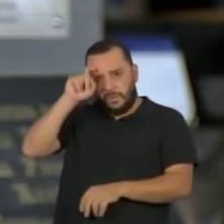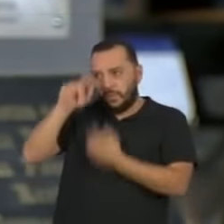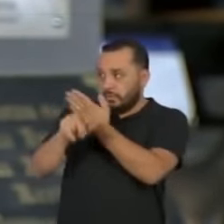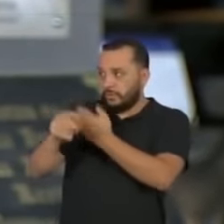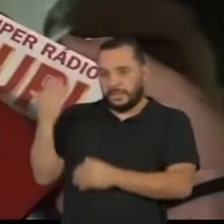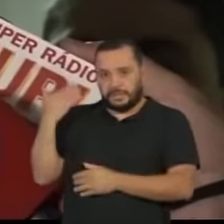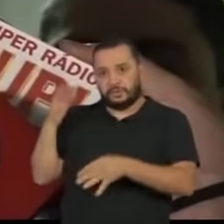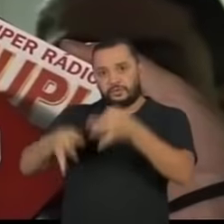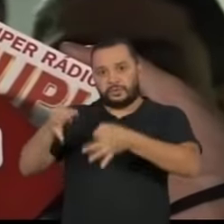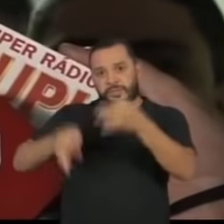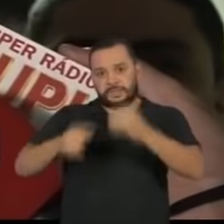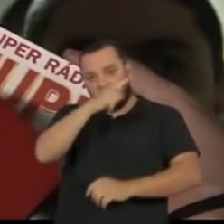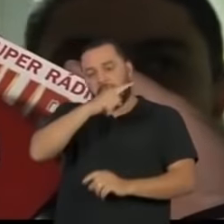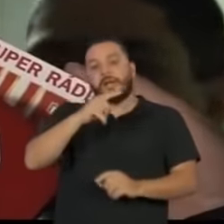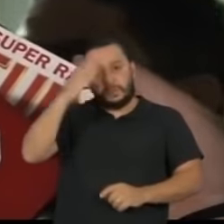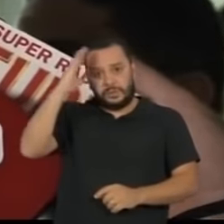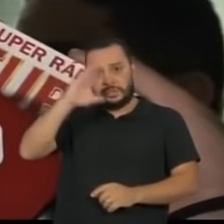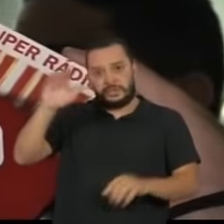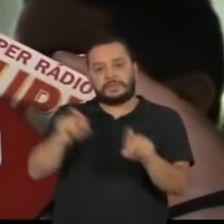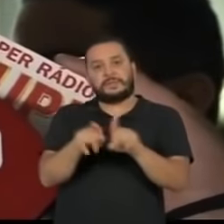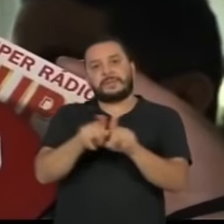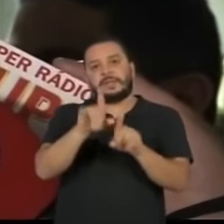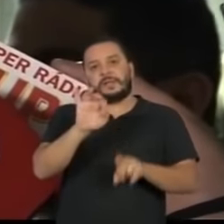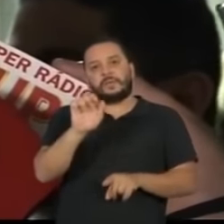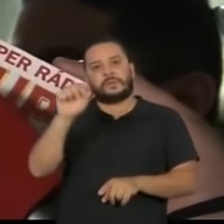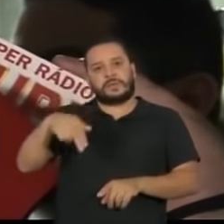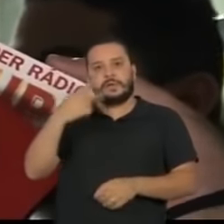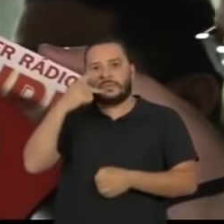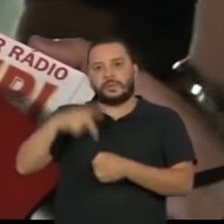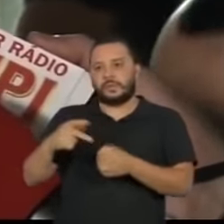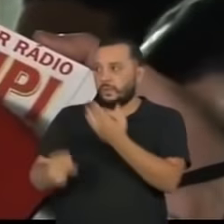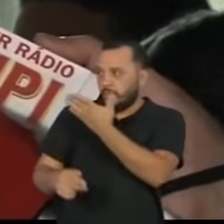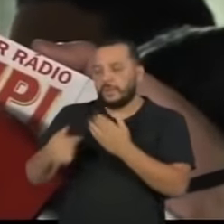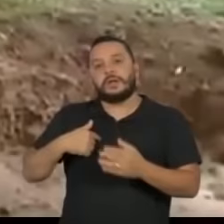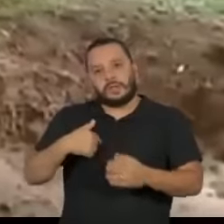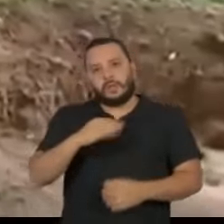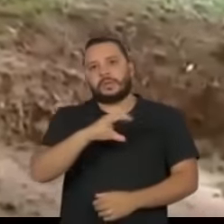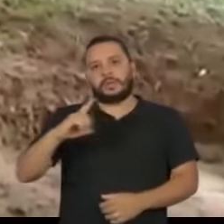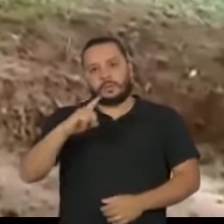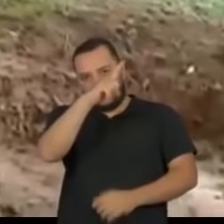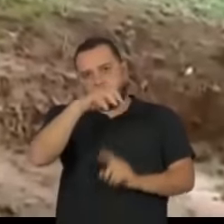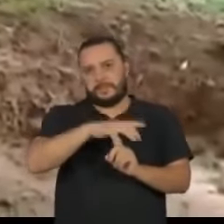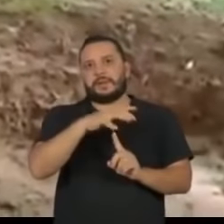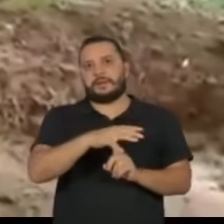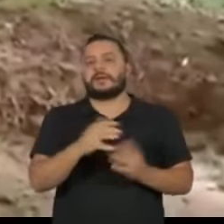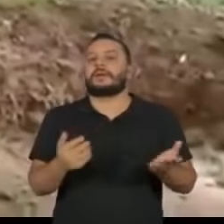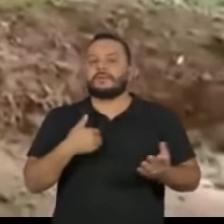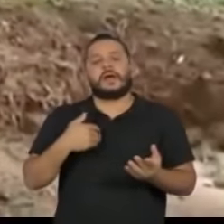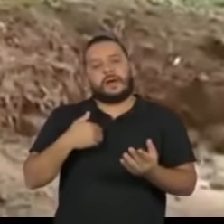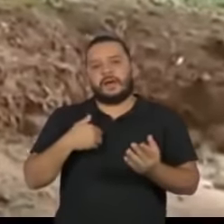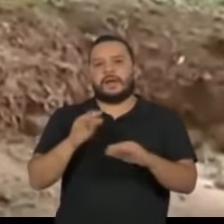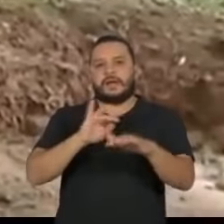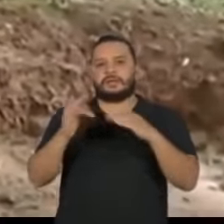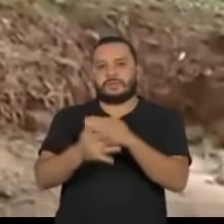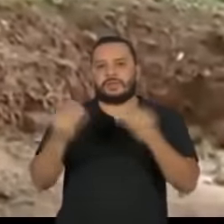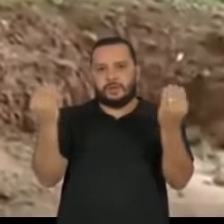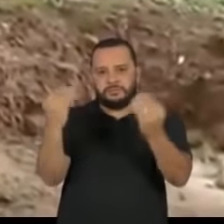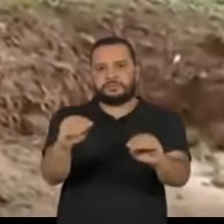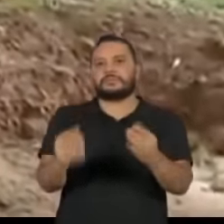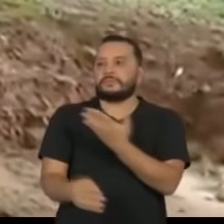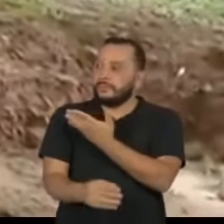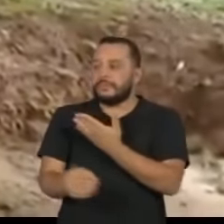em Curitiba, e o procurador Deltan Dallagnol, coordenador da operação no Paraná. Em sua rede social, o jornalista